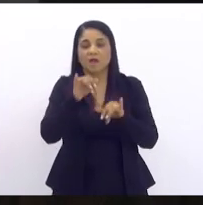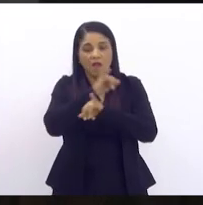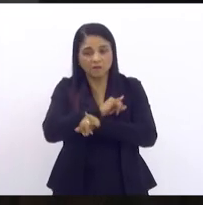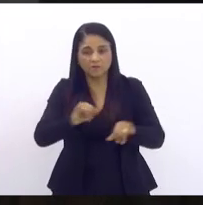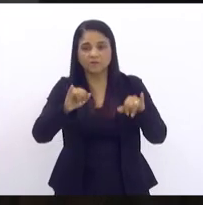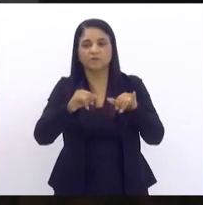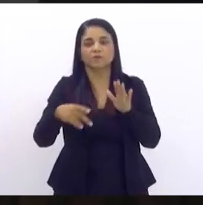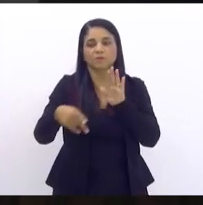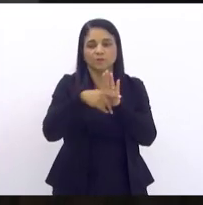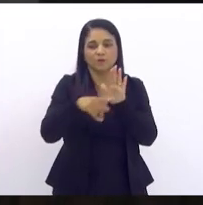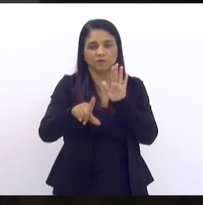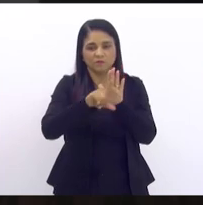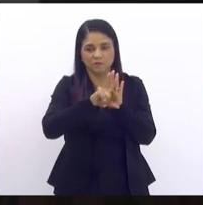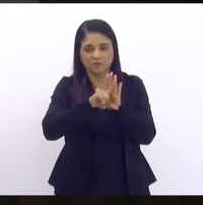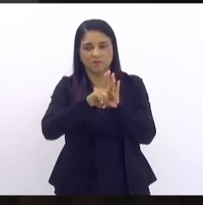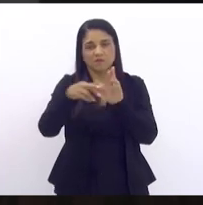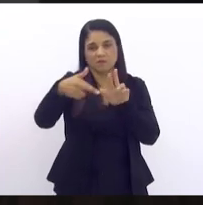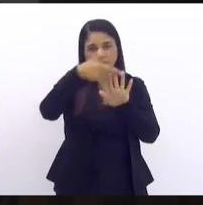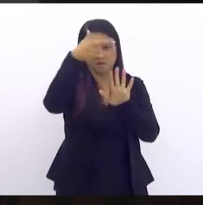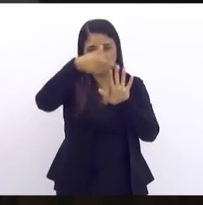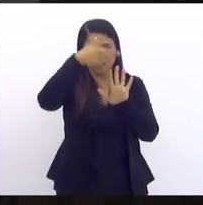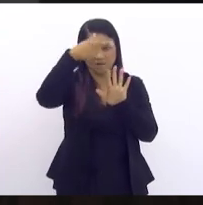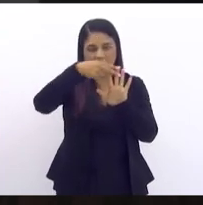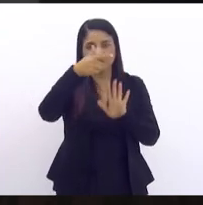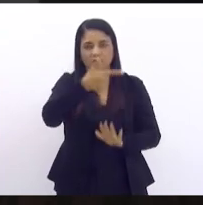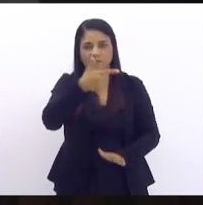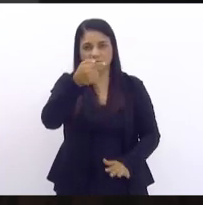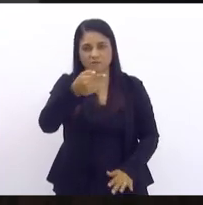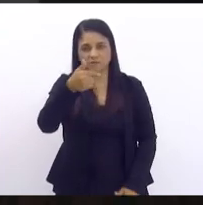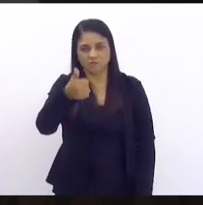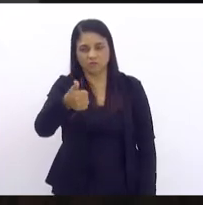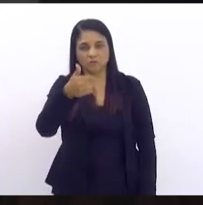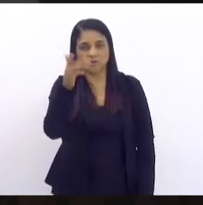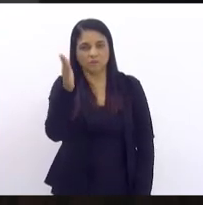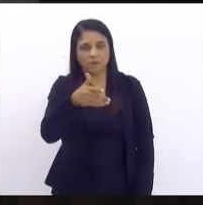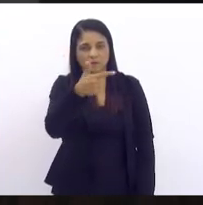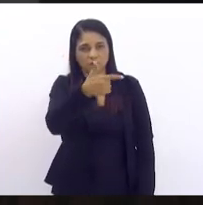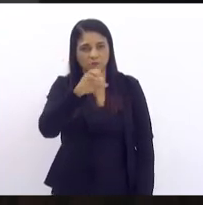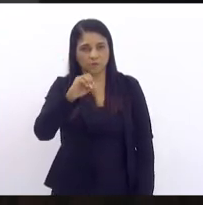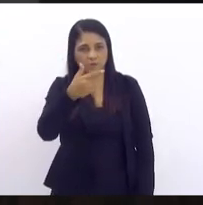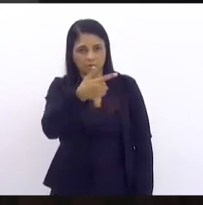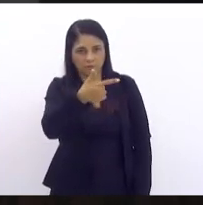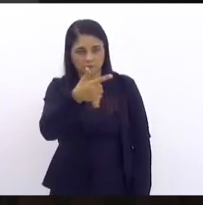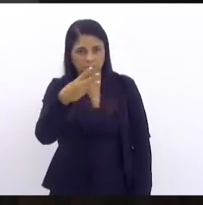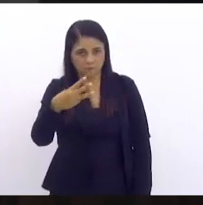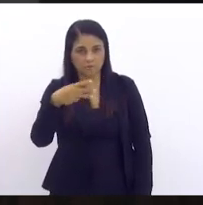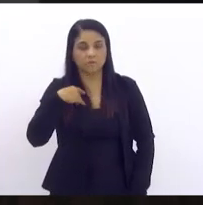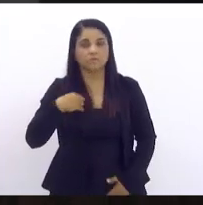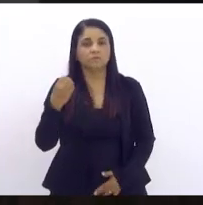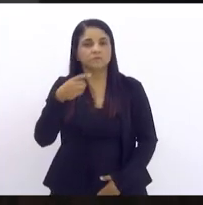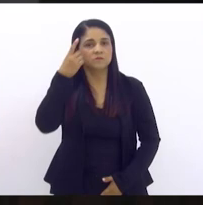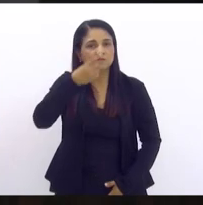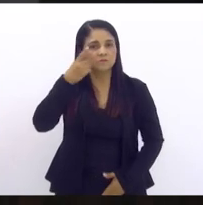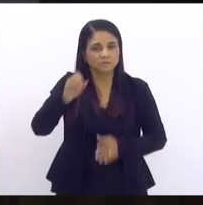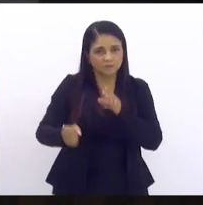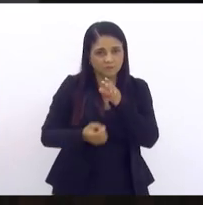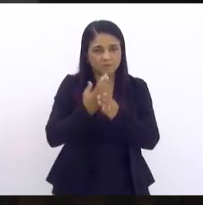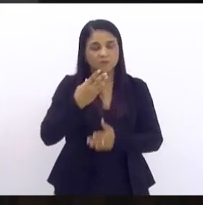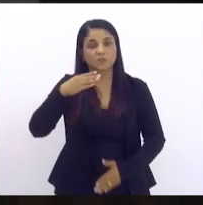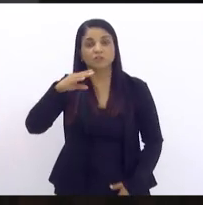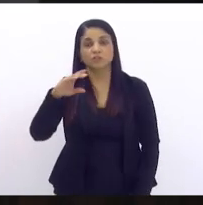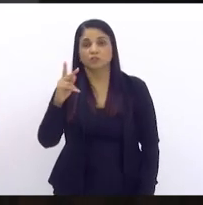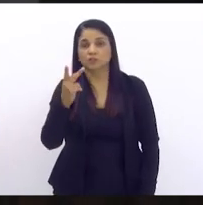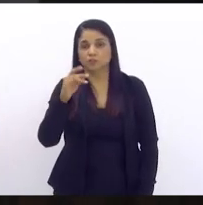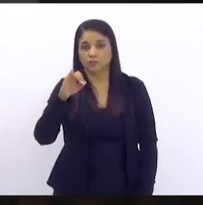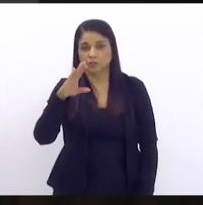Anuncio, projeto de resolução número 271 de 2023, de autoria do deputado Chico Machado,